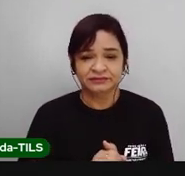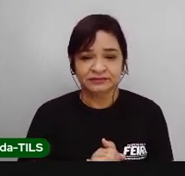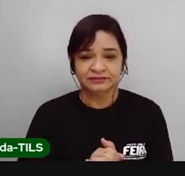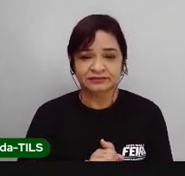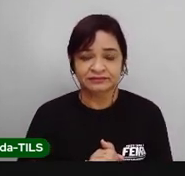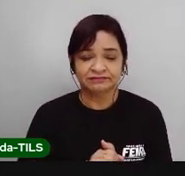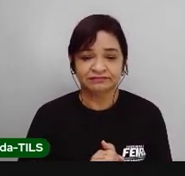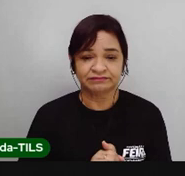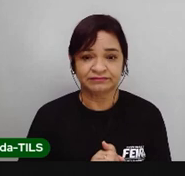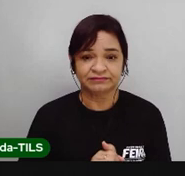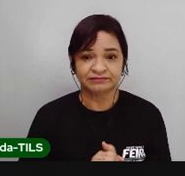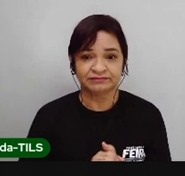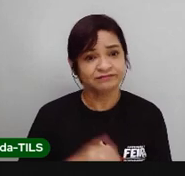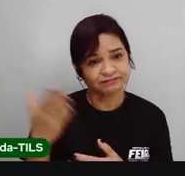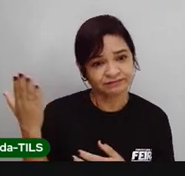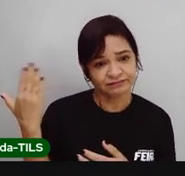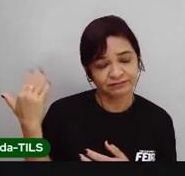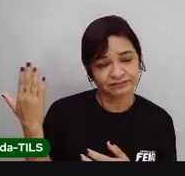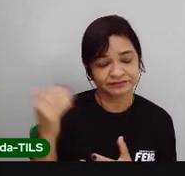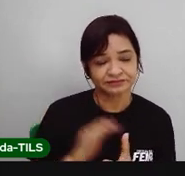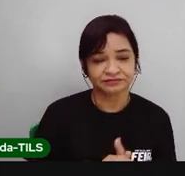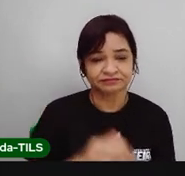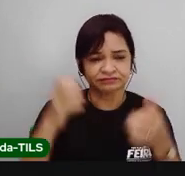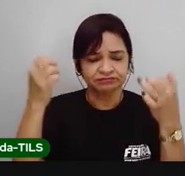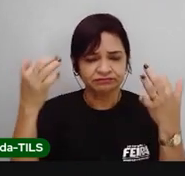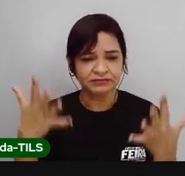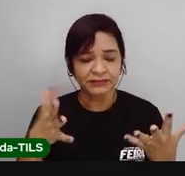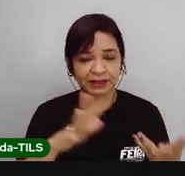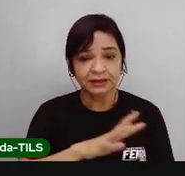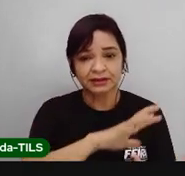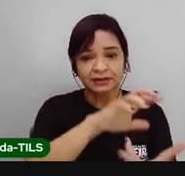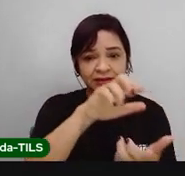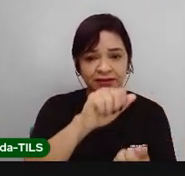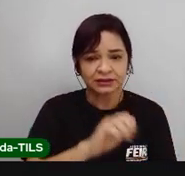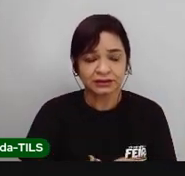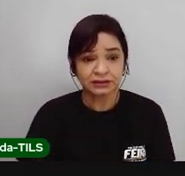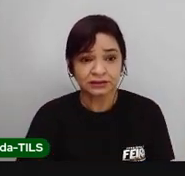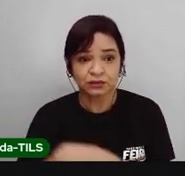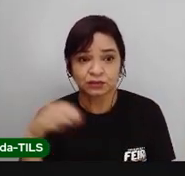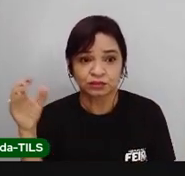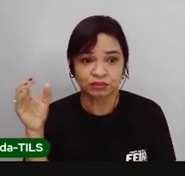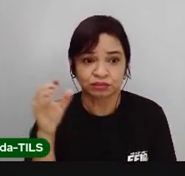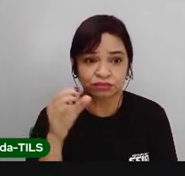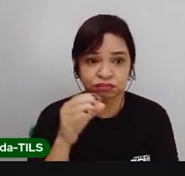No nosso episódio anterior, falamos que a Terra gira a uma velocidade de